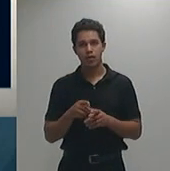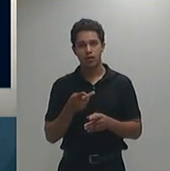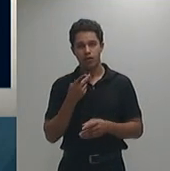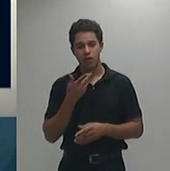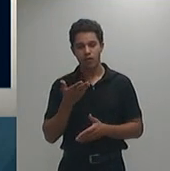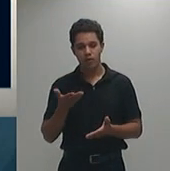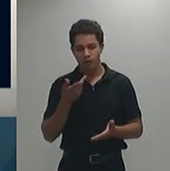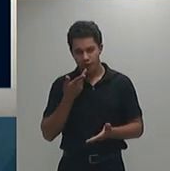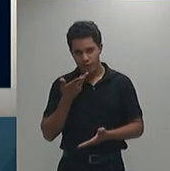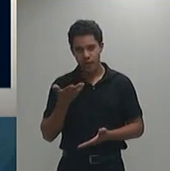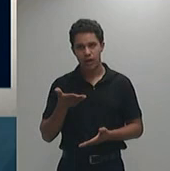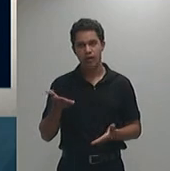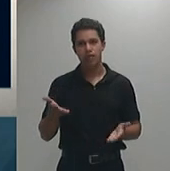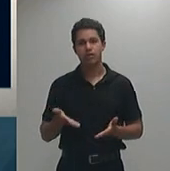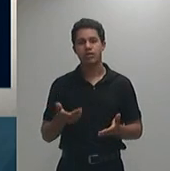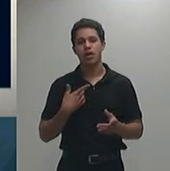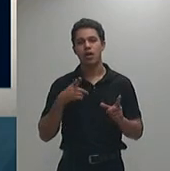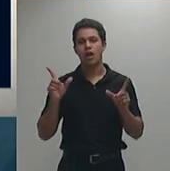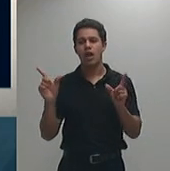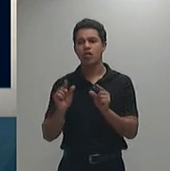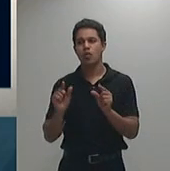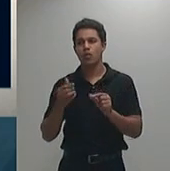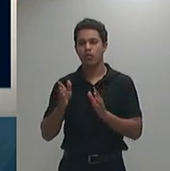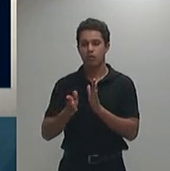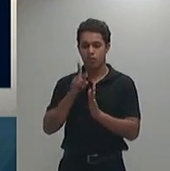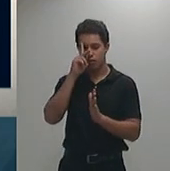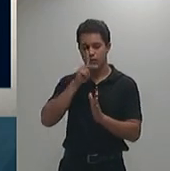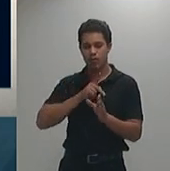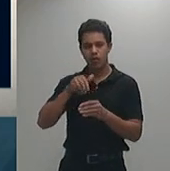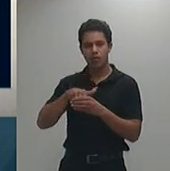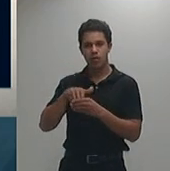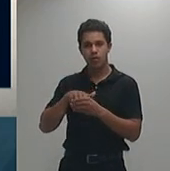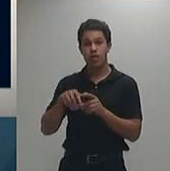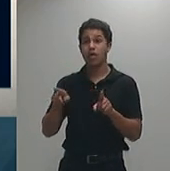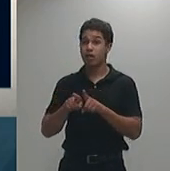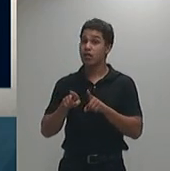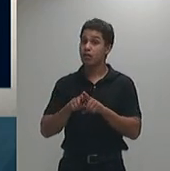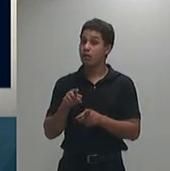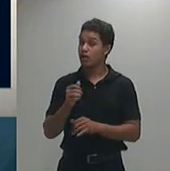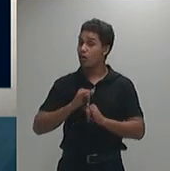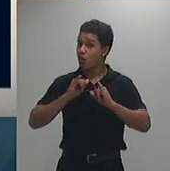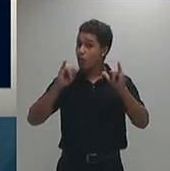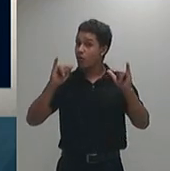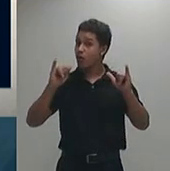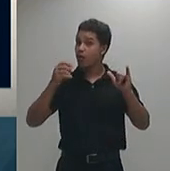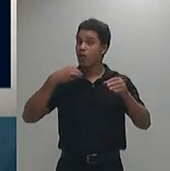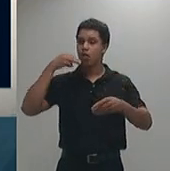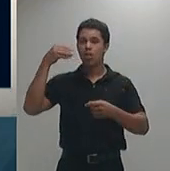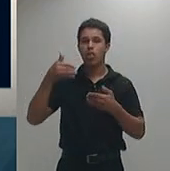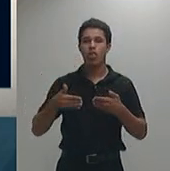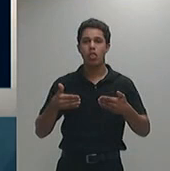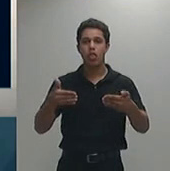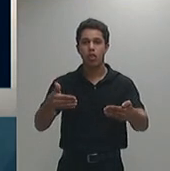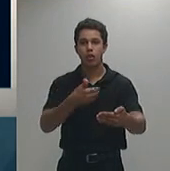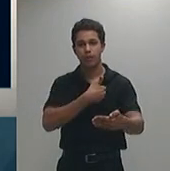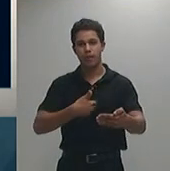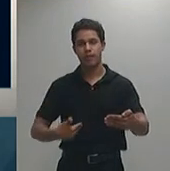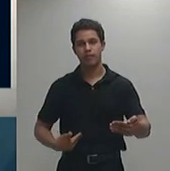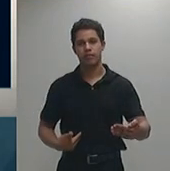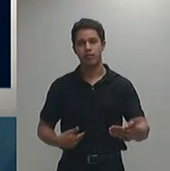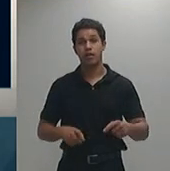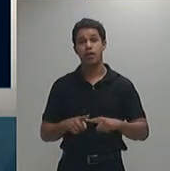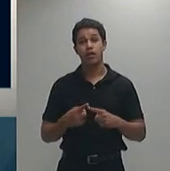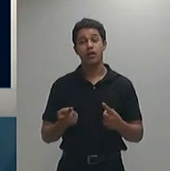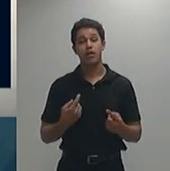um resumo no voto E também o pronunciamento do Ministério Público por isso eu passei ao